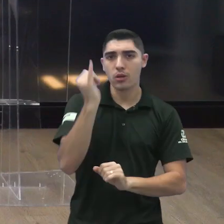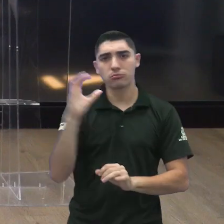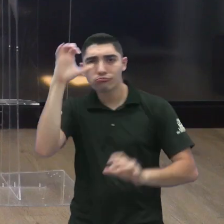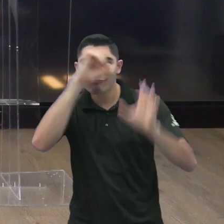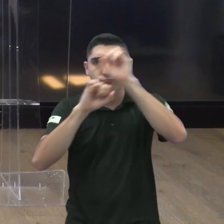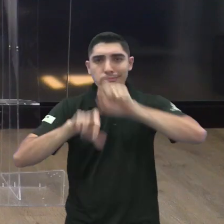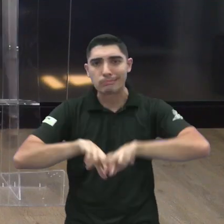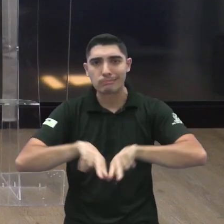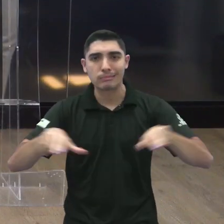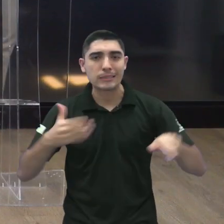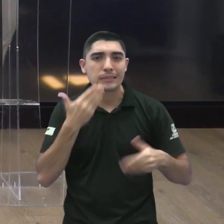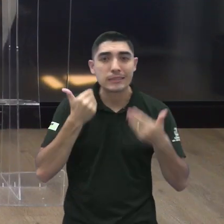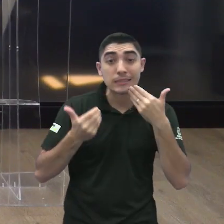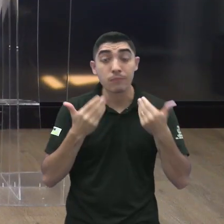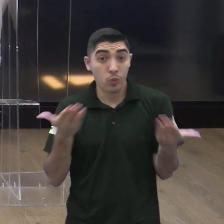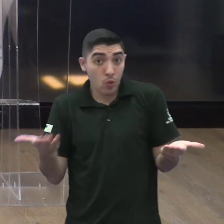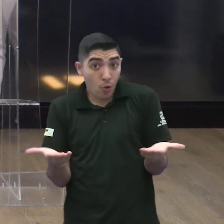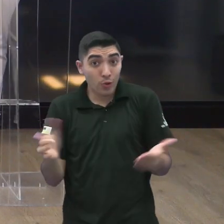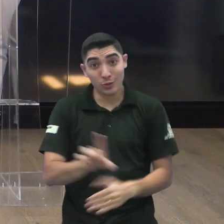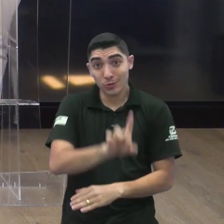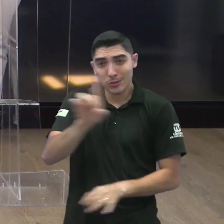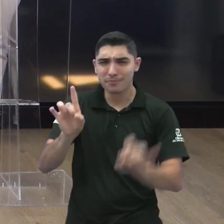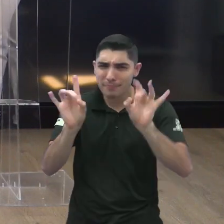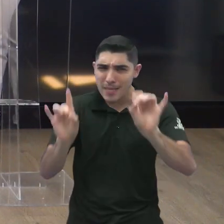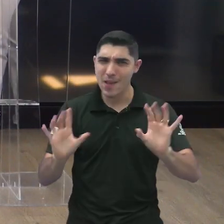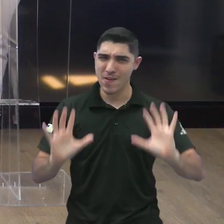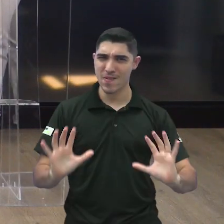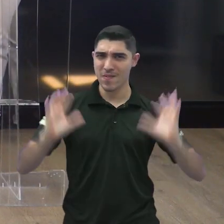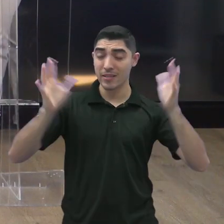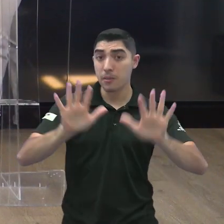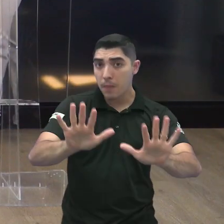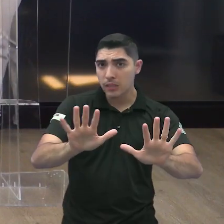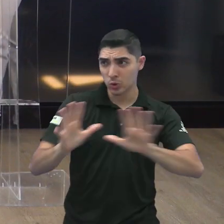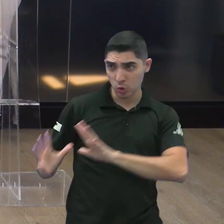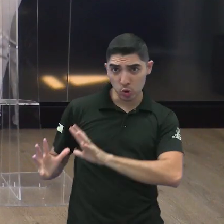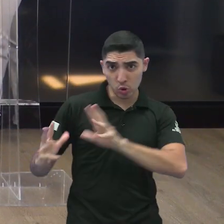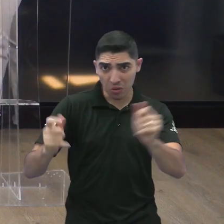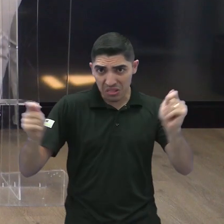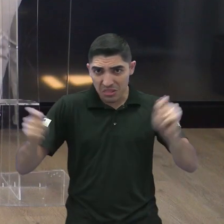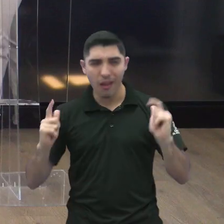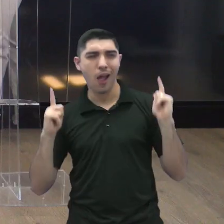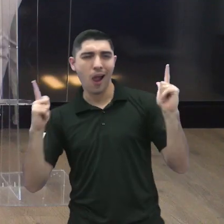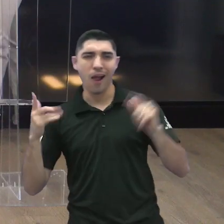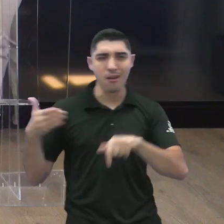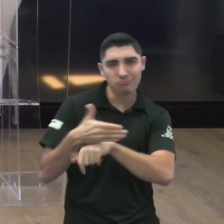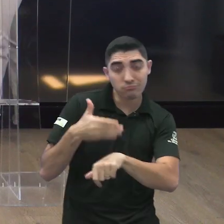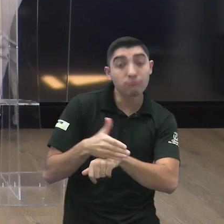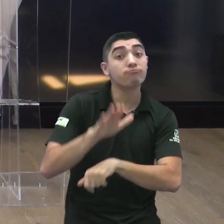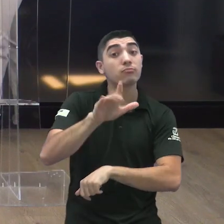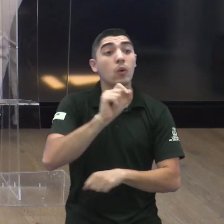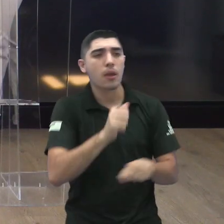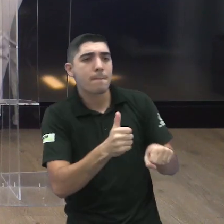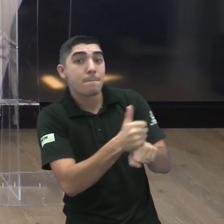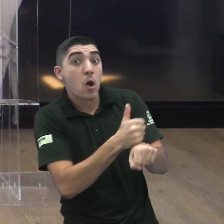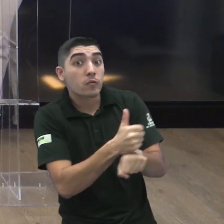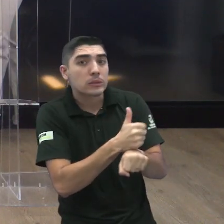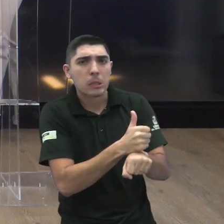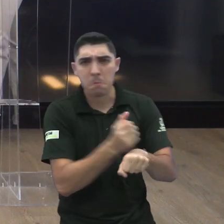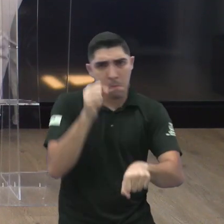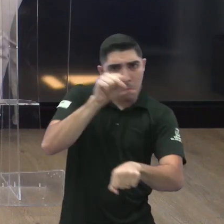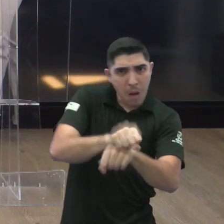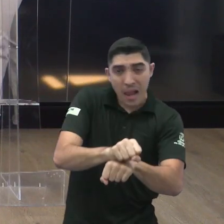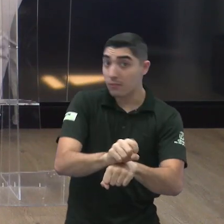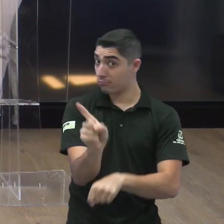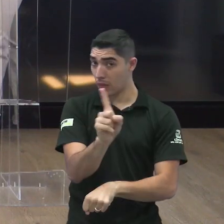forma possível. E hoje é dia de festa, mas nem todo mundo pode curtir. Vamos te mostrar as profissões que não param no